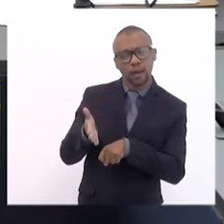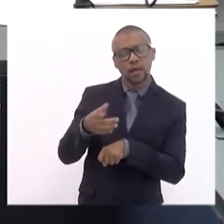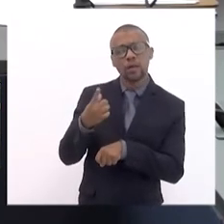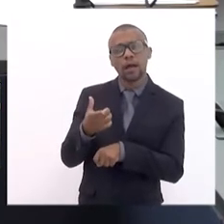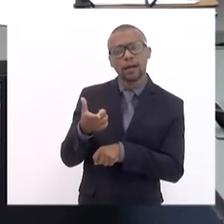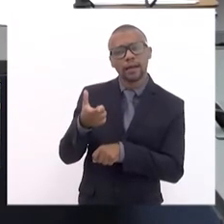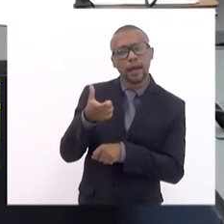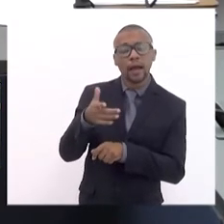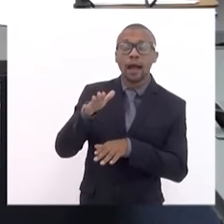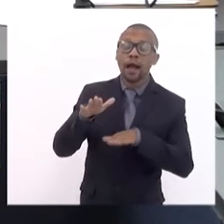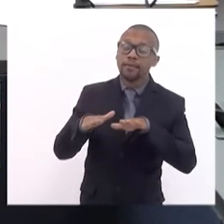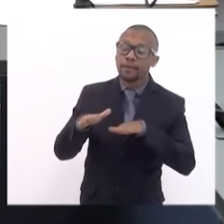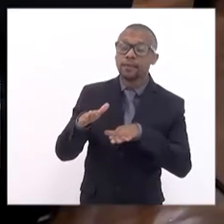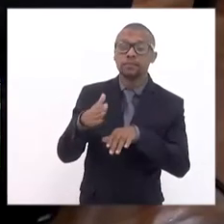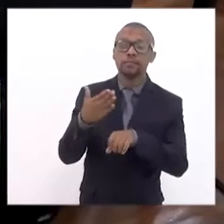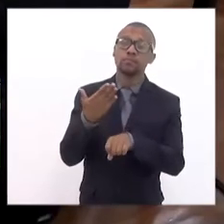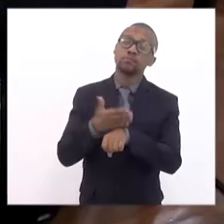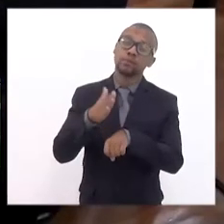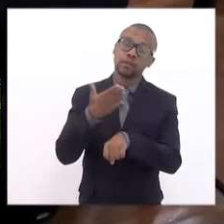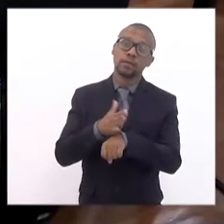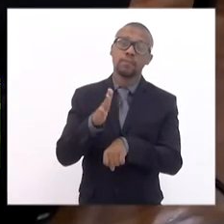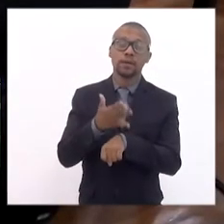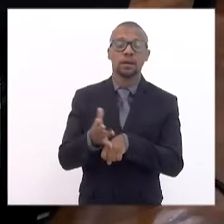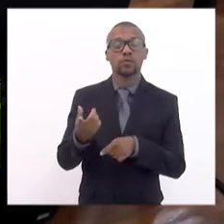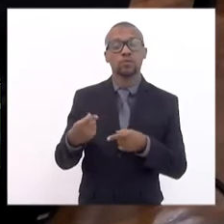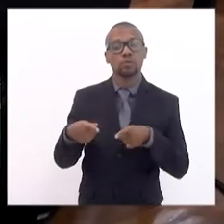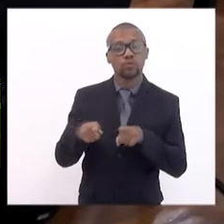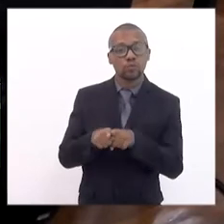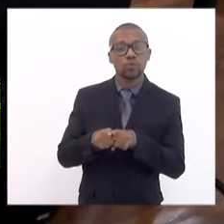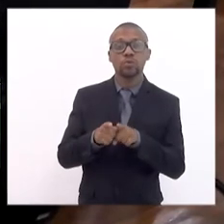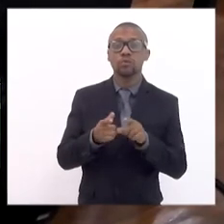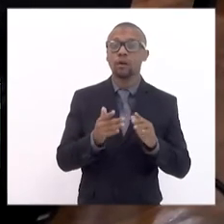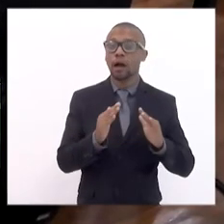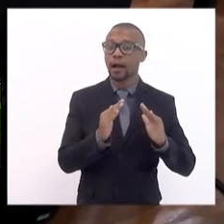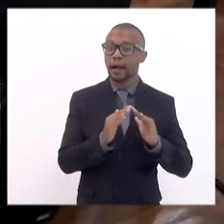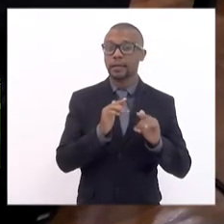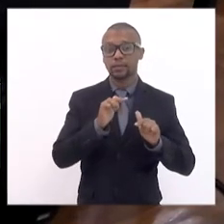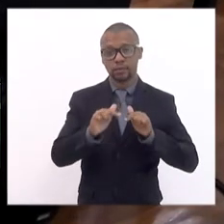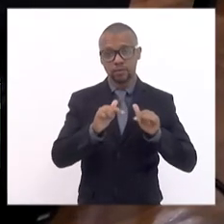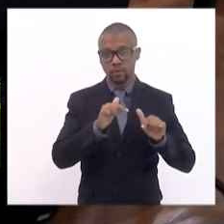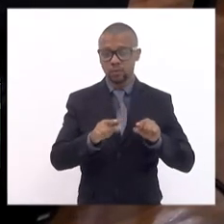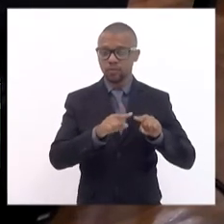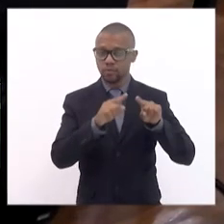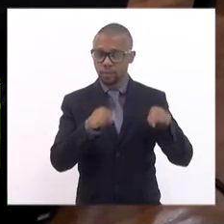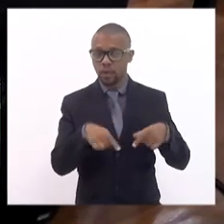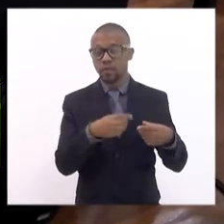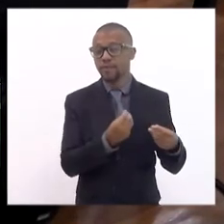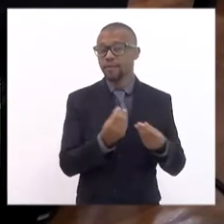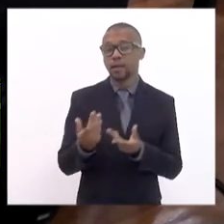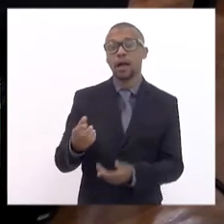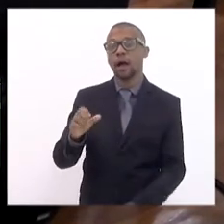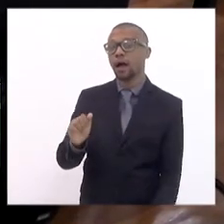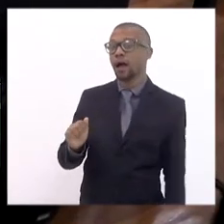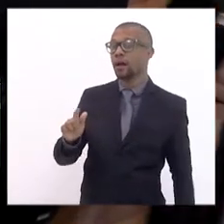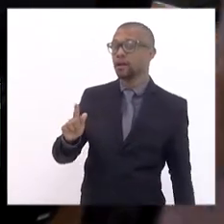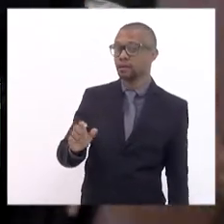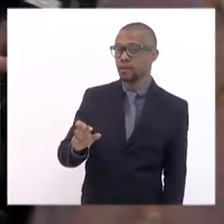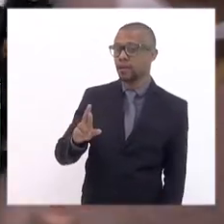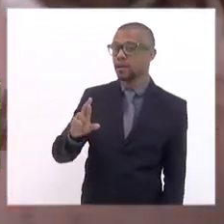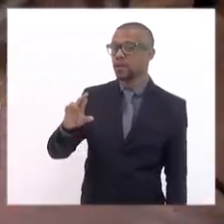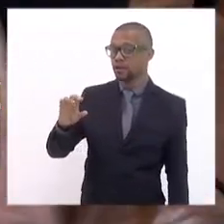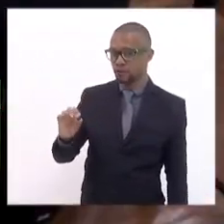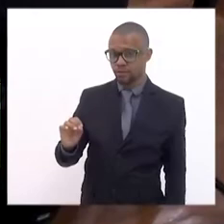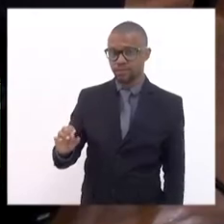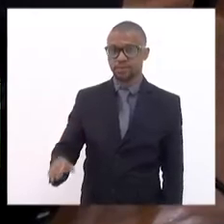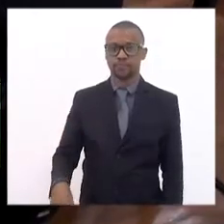né, fazer um treinamento com os agentes da Casa do Trabalhador para oferecerem também a GRIU. É, acho que nós